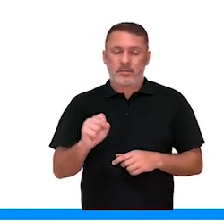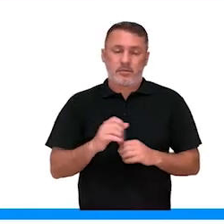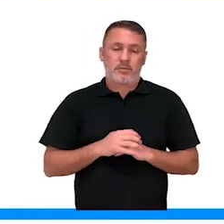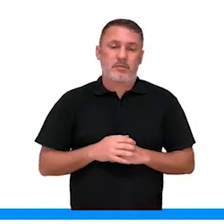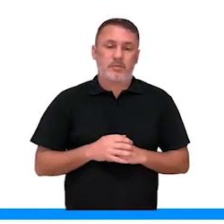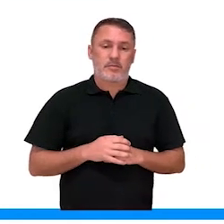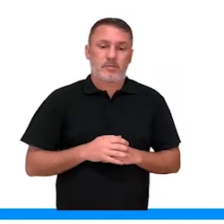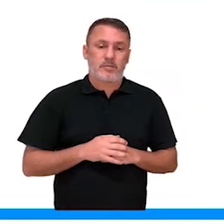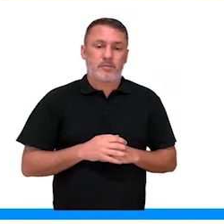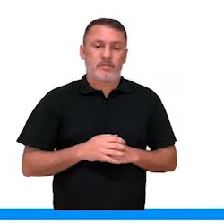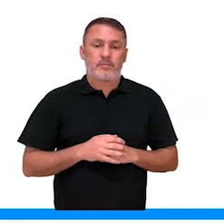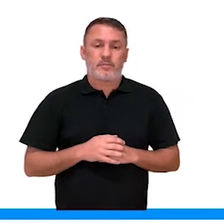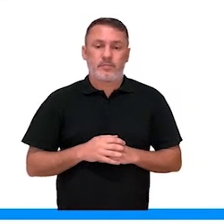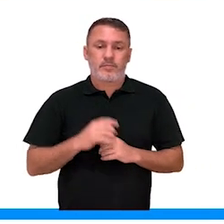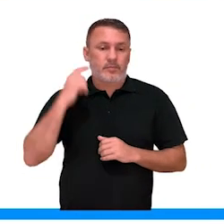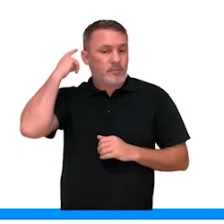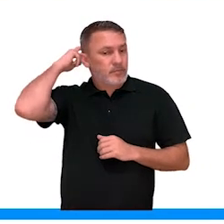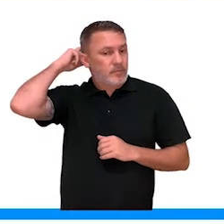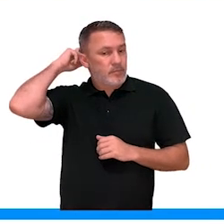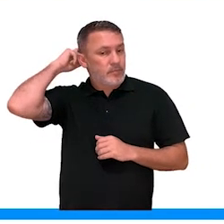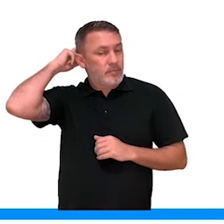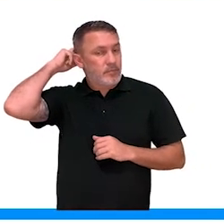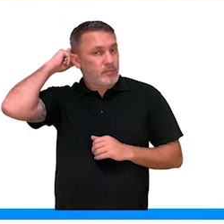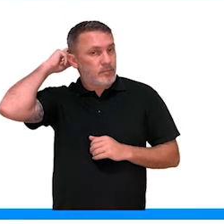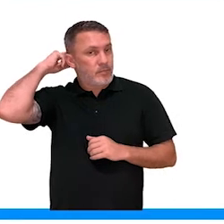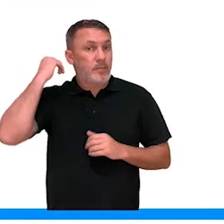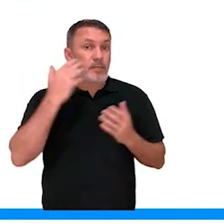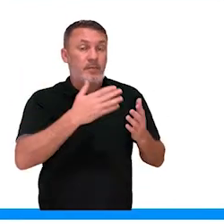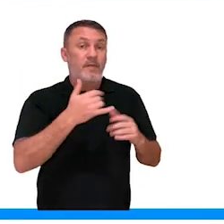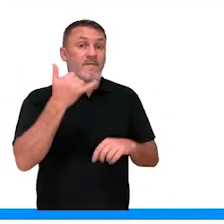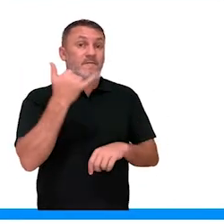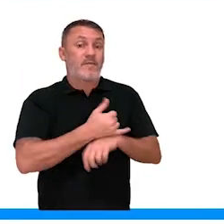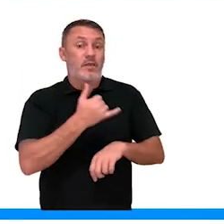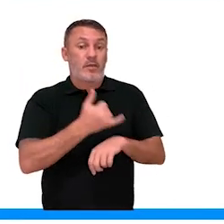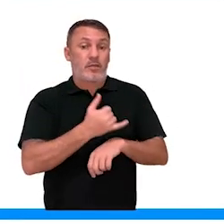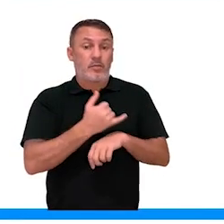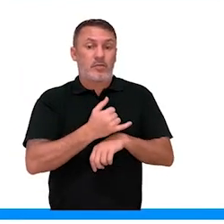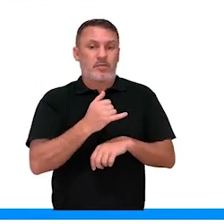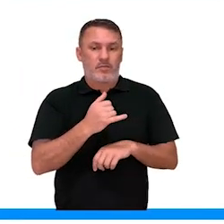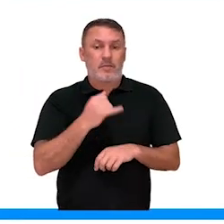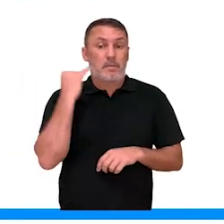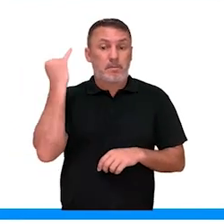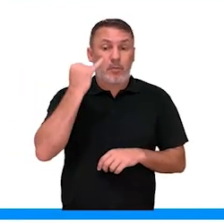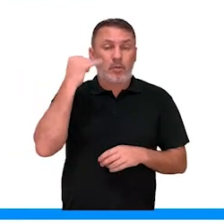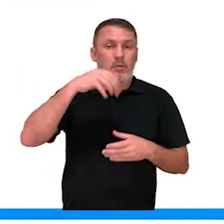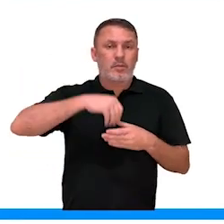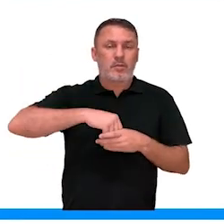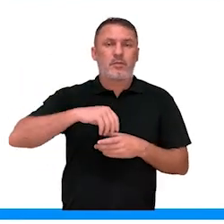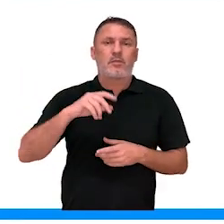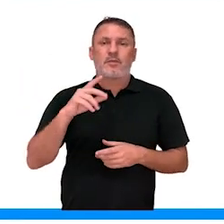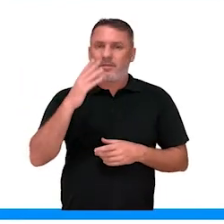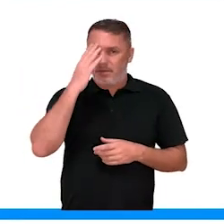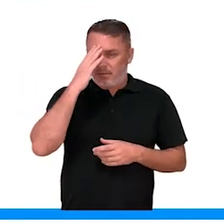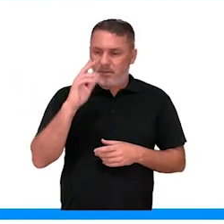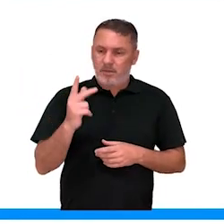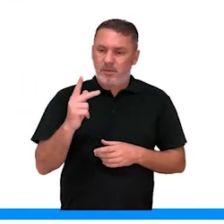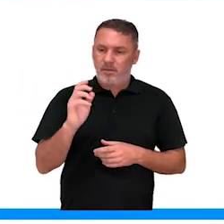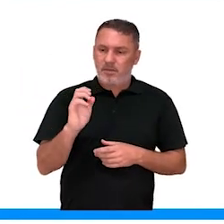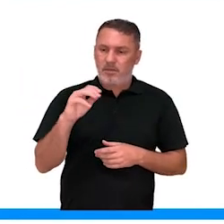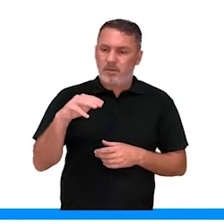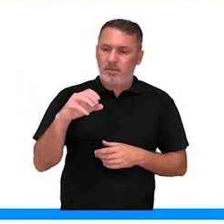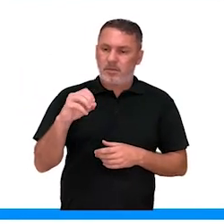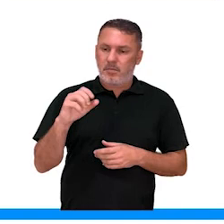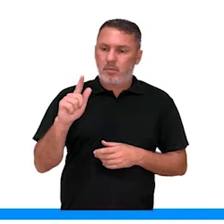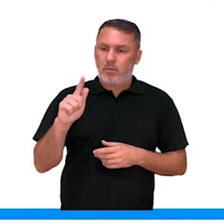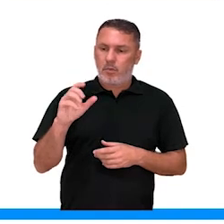carnes e também nos cereais. O ferro é um importante componente da hemoglobina. Todo mundo já deve ter